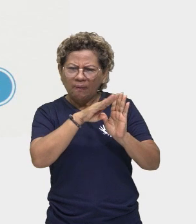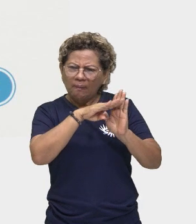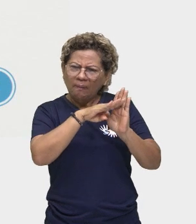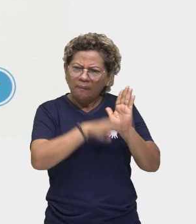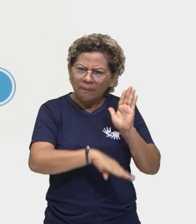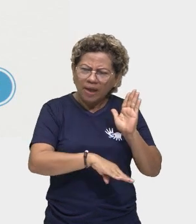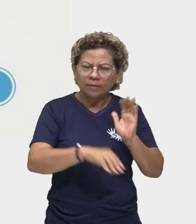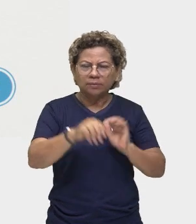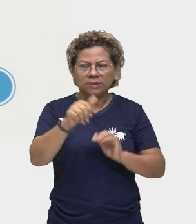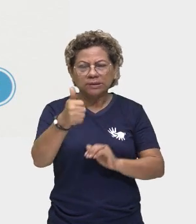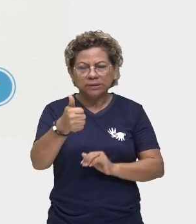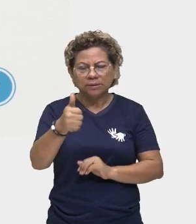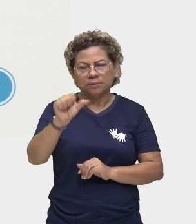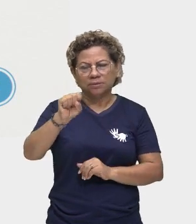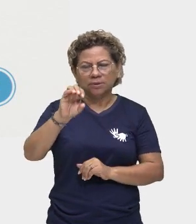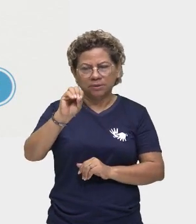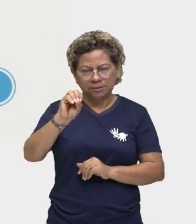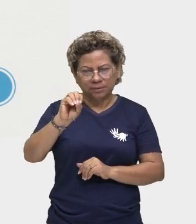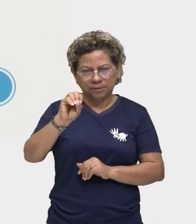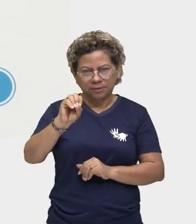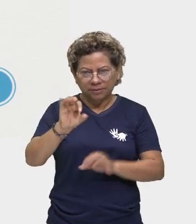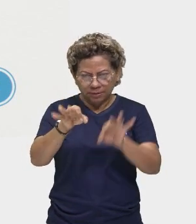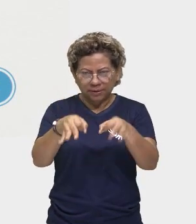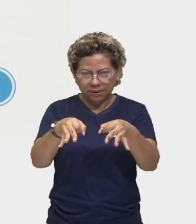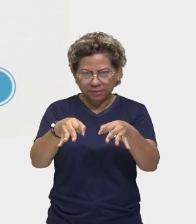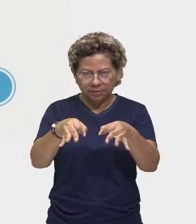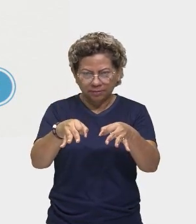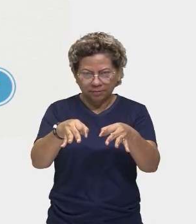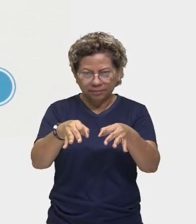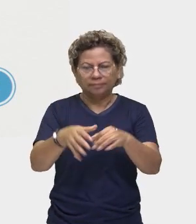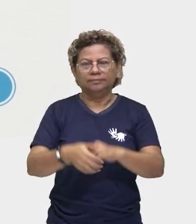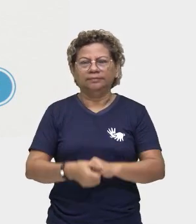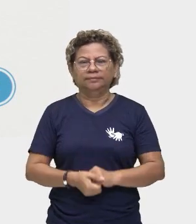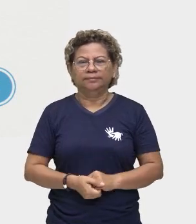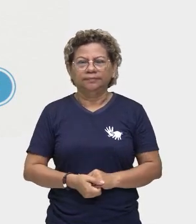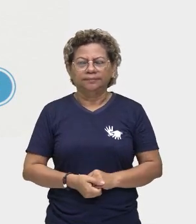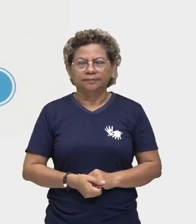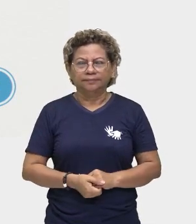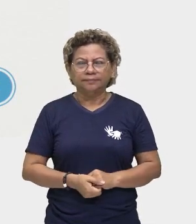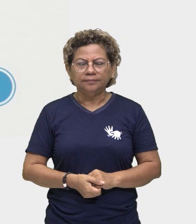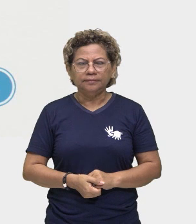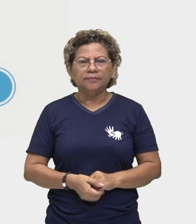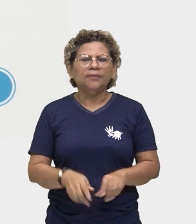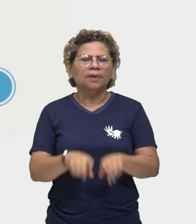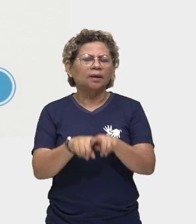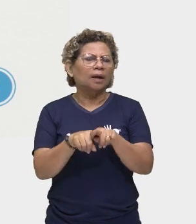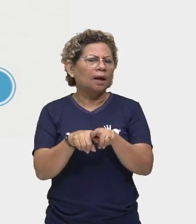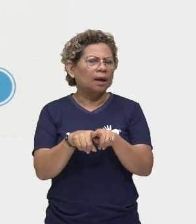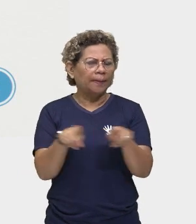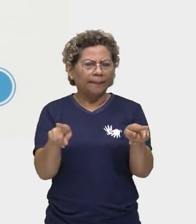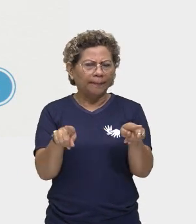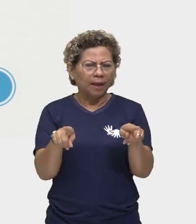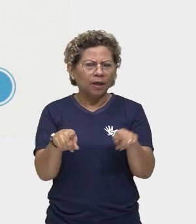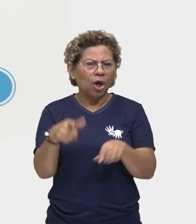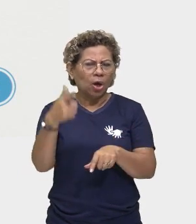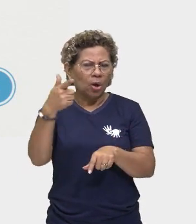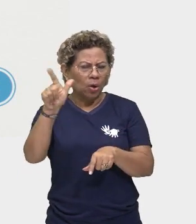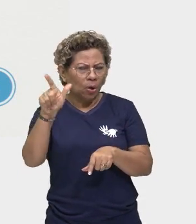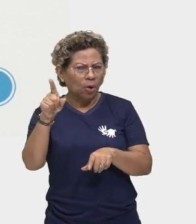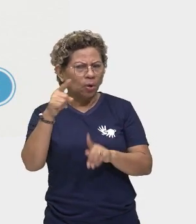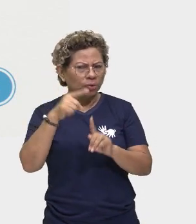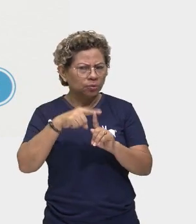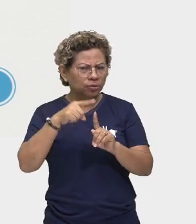polígono convexo, correto? E qual seria a outra